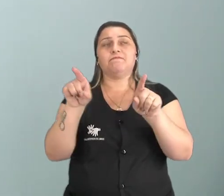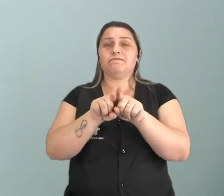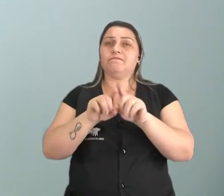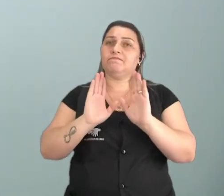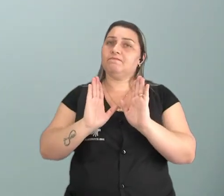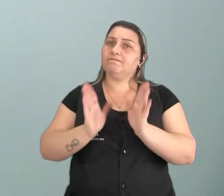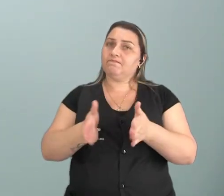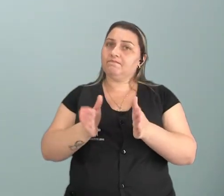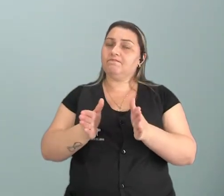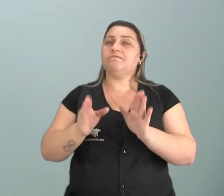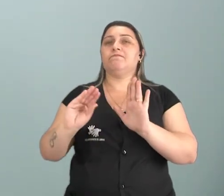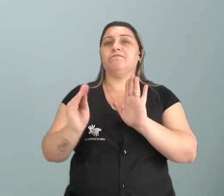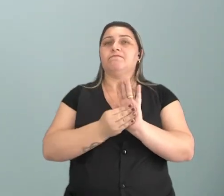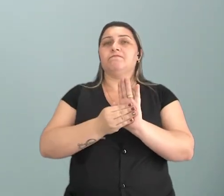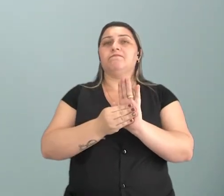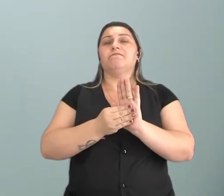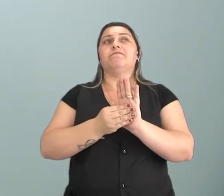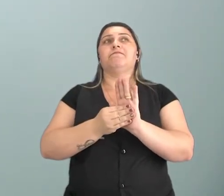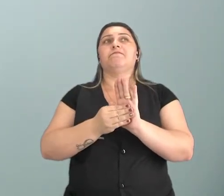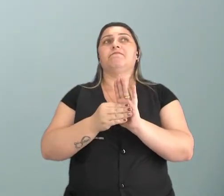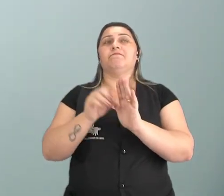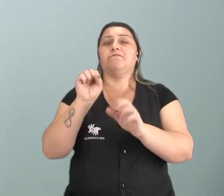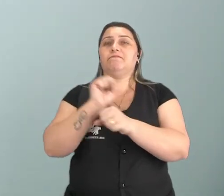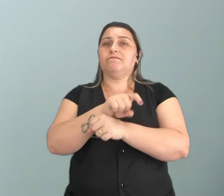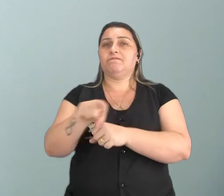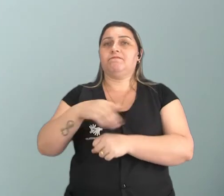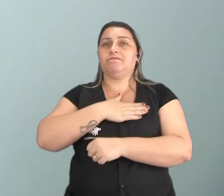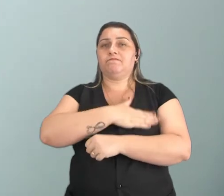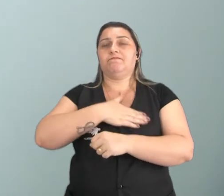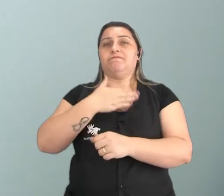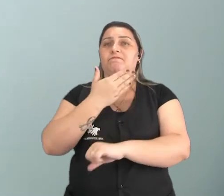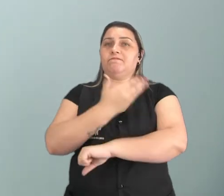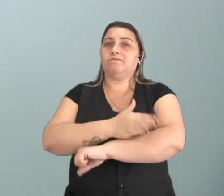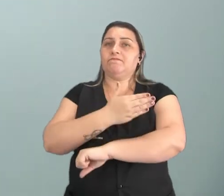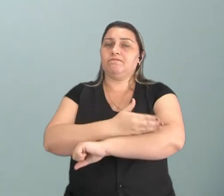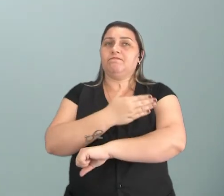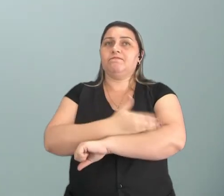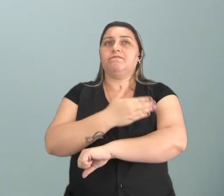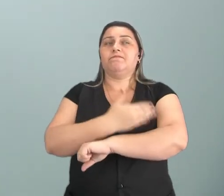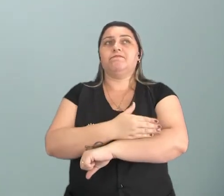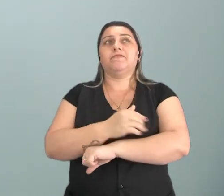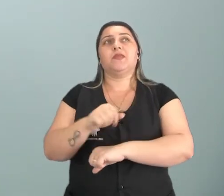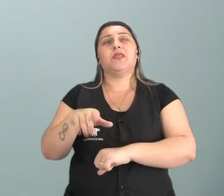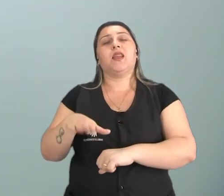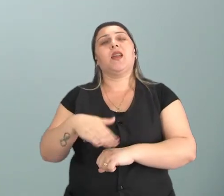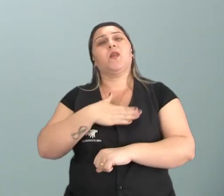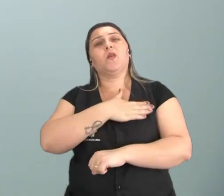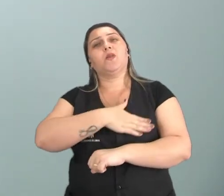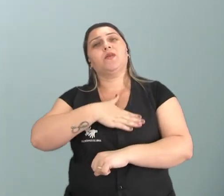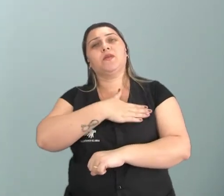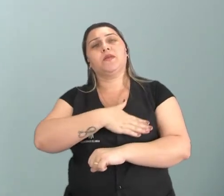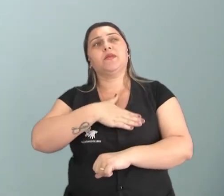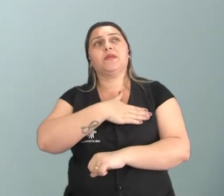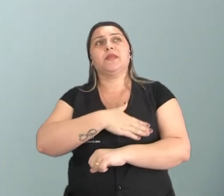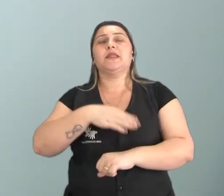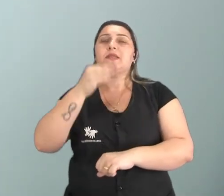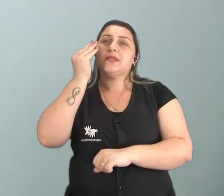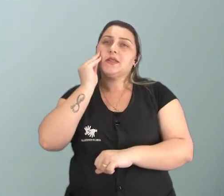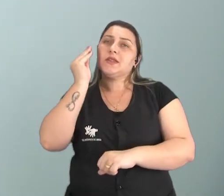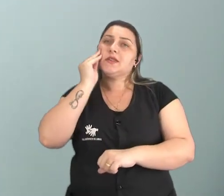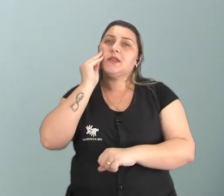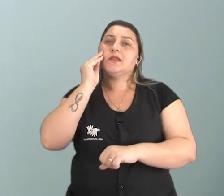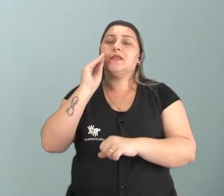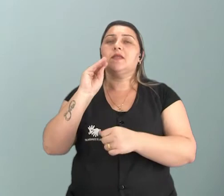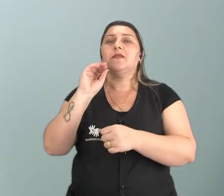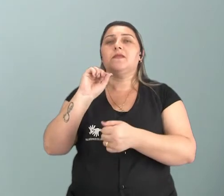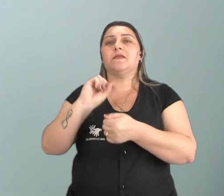gente disponibiliza para vocês. Eu espero que vocês tenham gostado dessa prática, quem se interessou, que tente, né, fazer